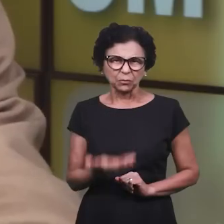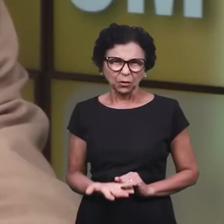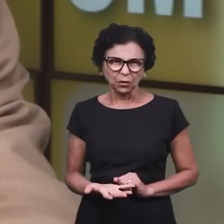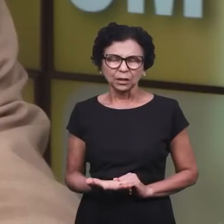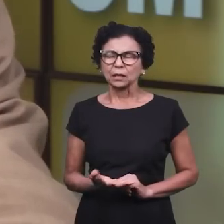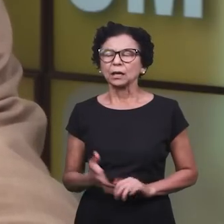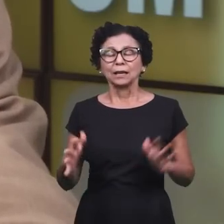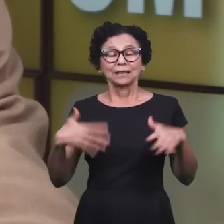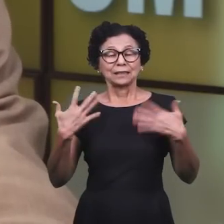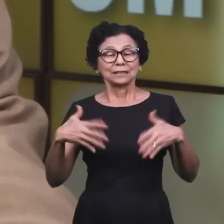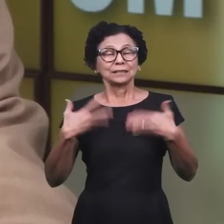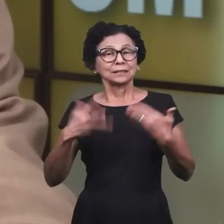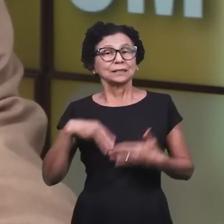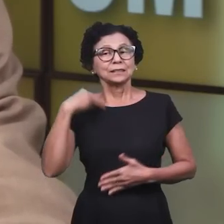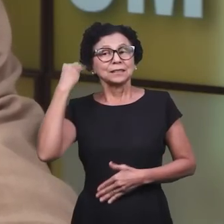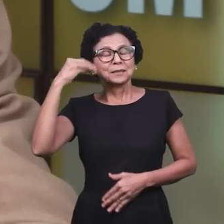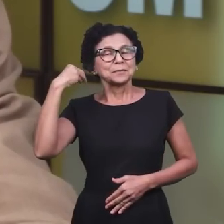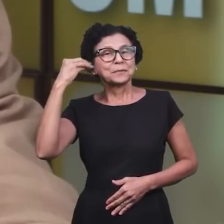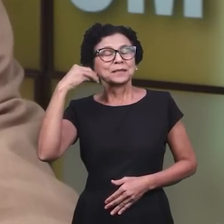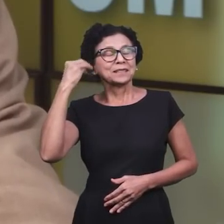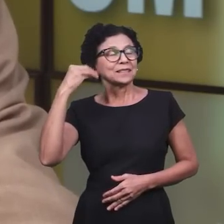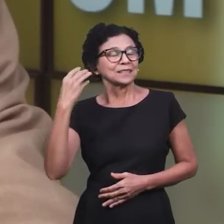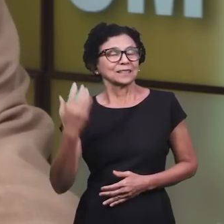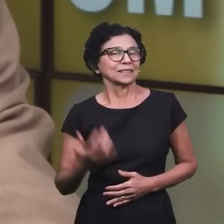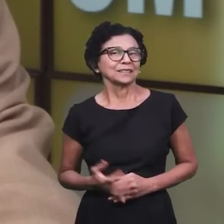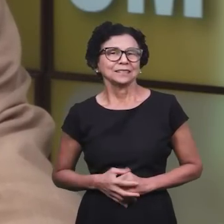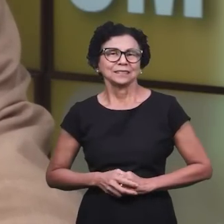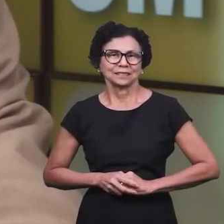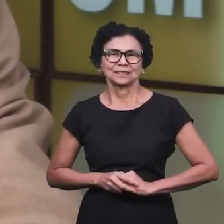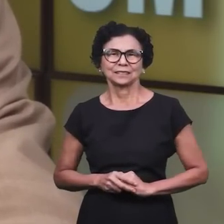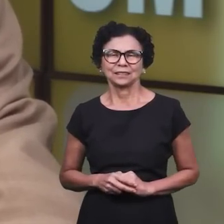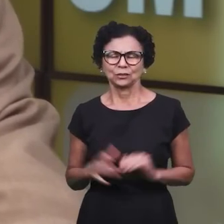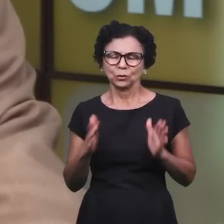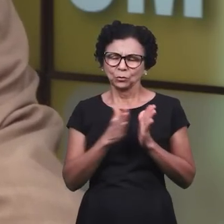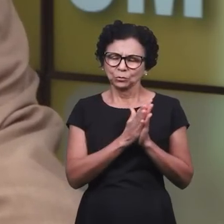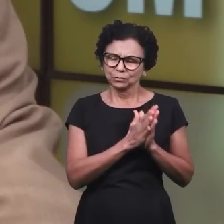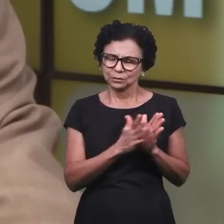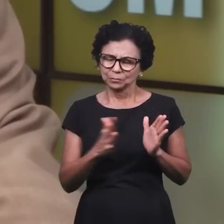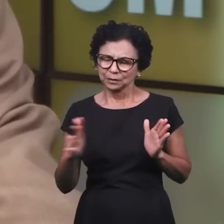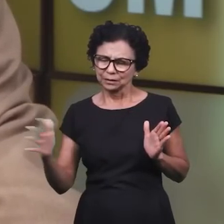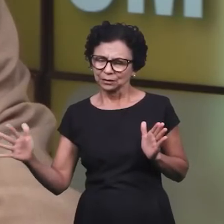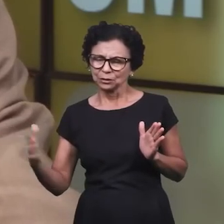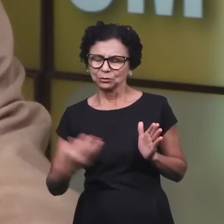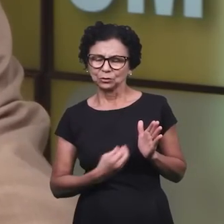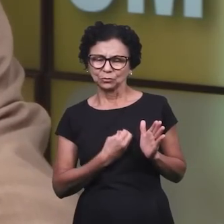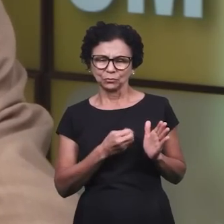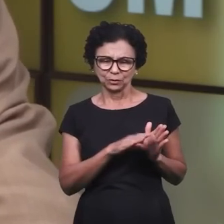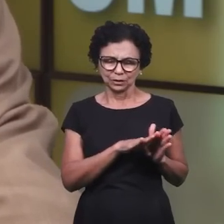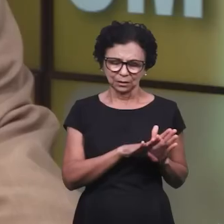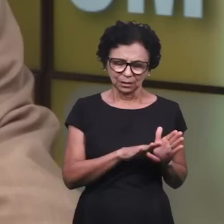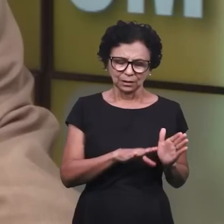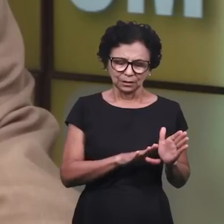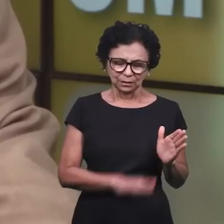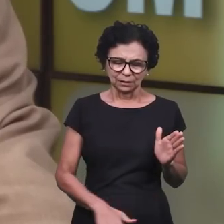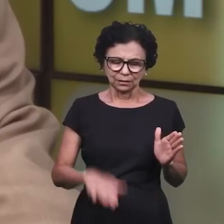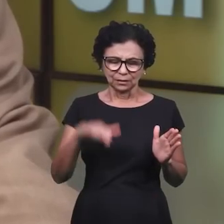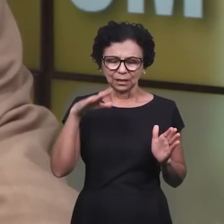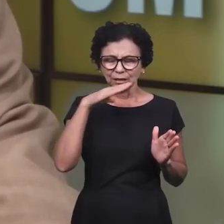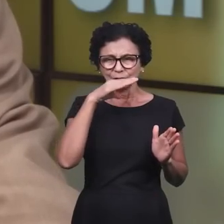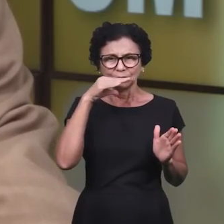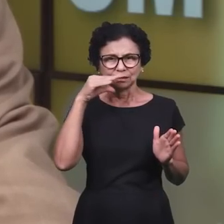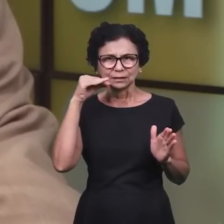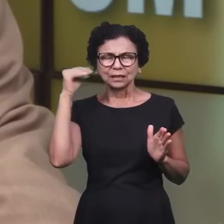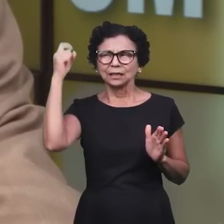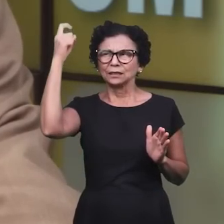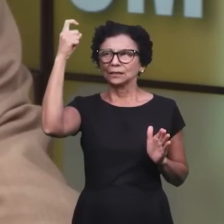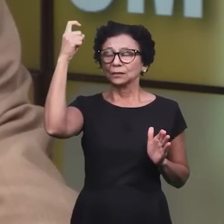com experiência que nos solidificaram nessa caminhada, não é? É isso mesmo. Então, eu acho que esse preparo, e o pai e a